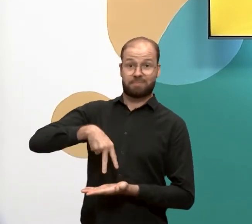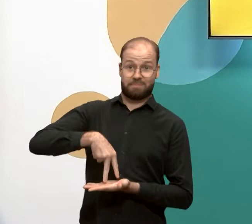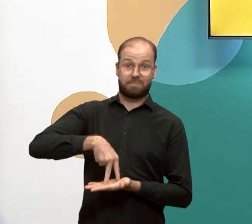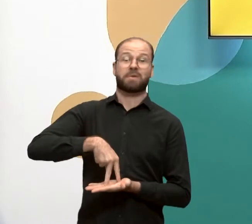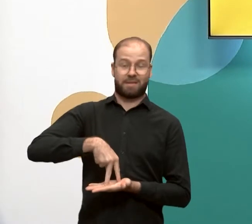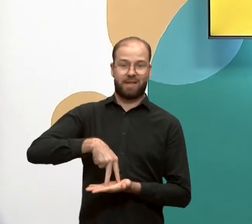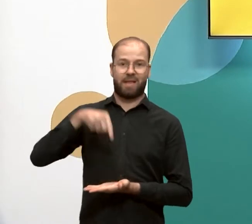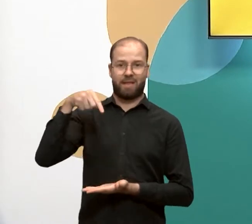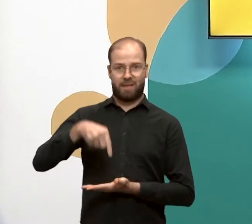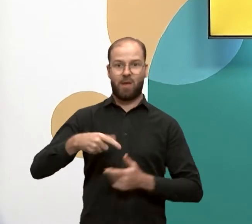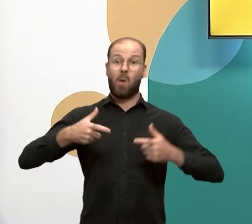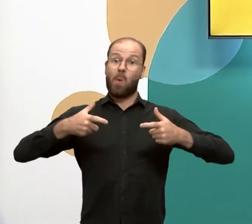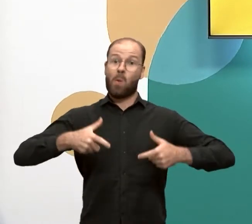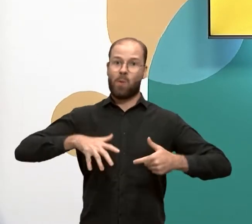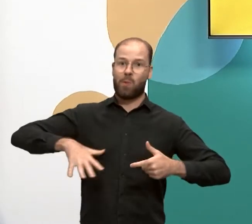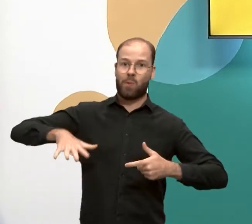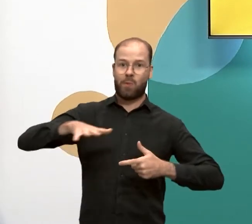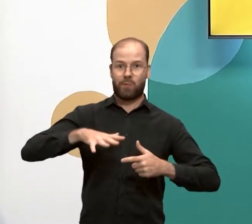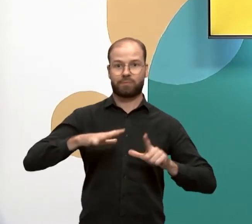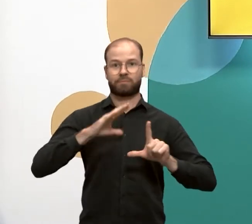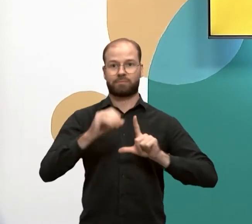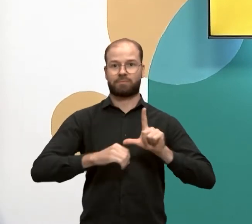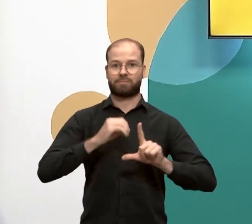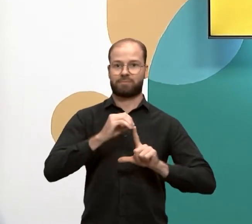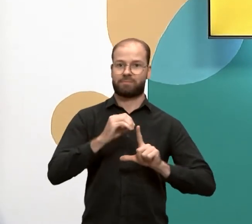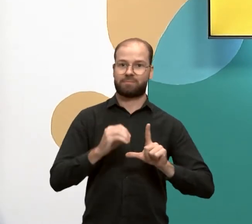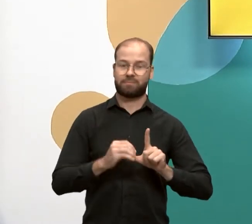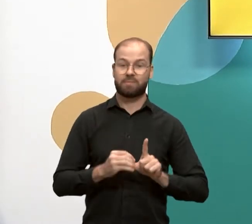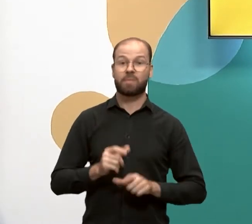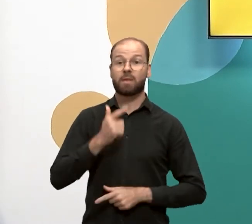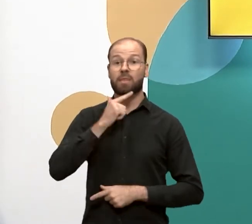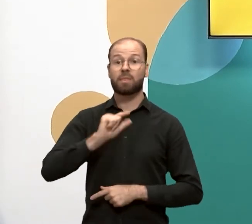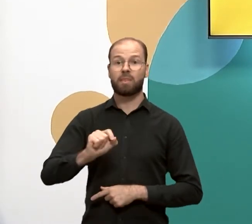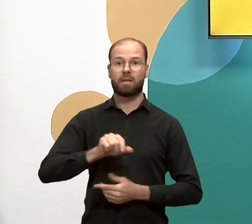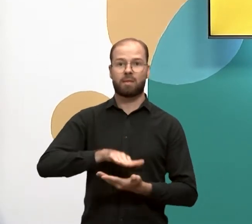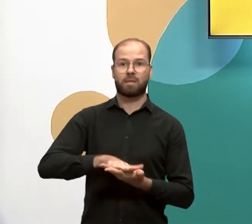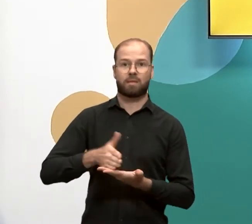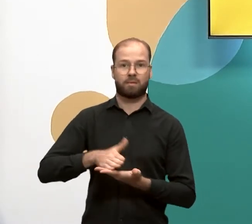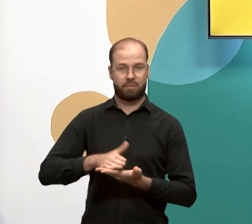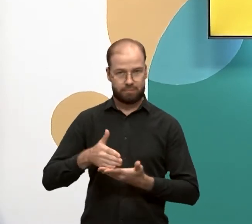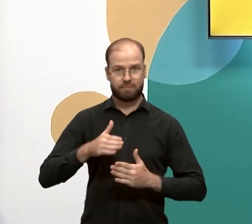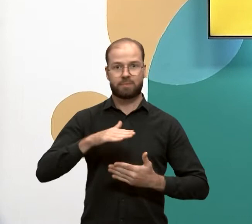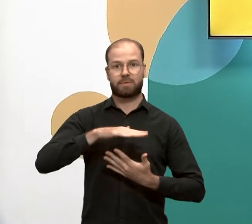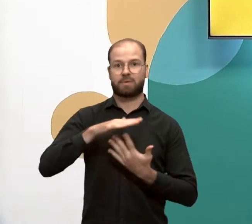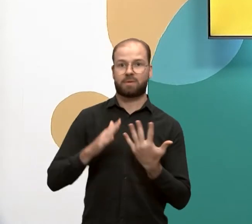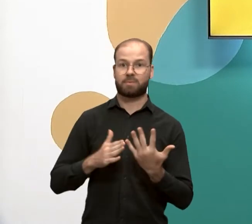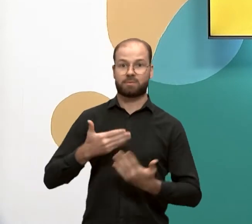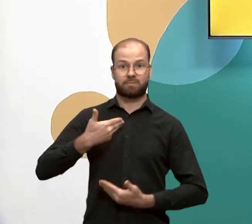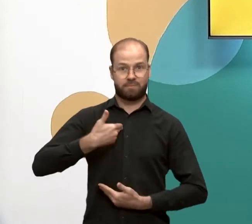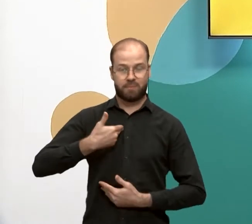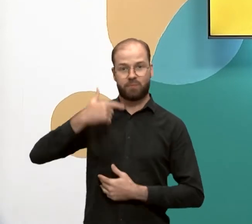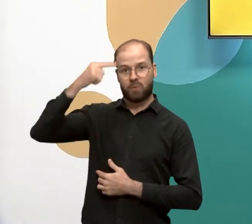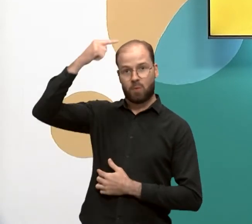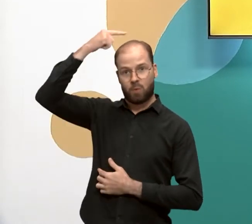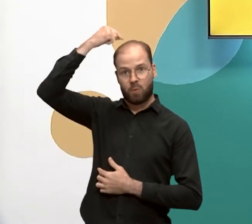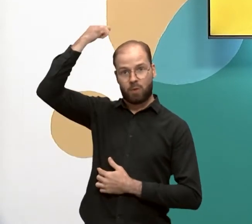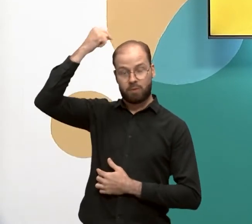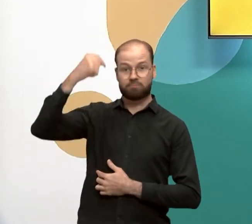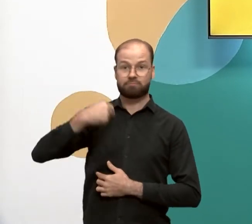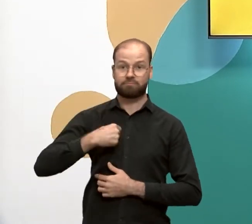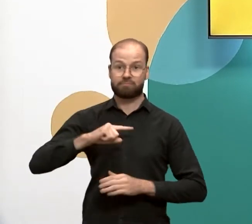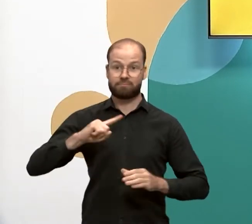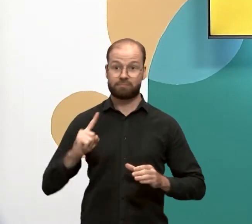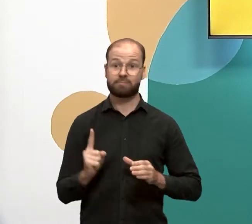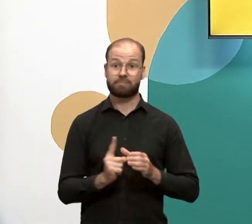no estúdio do Mundo UFG. Quem faz a interpretação para Libras nesse bloco é o Weber Flávio, integrante